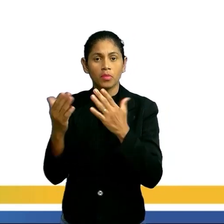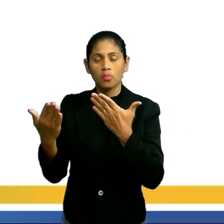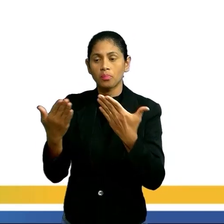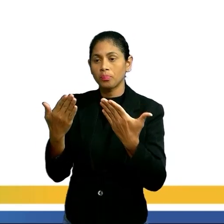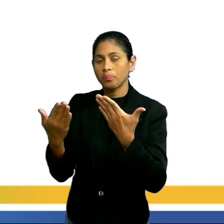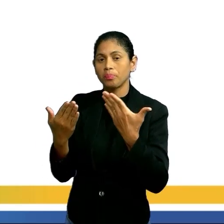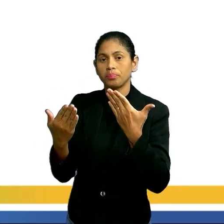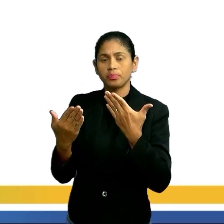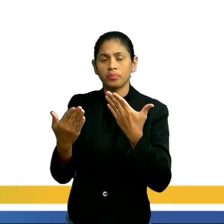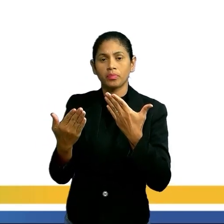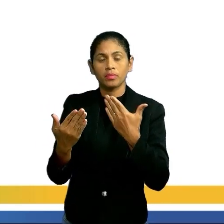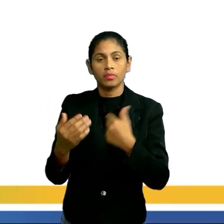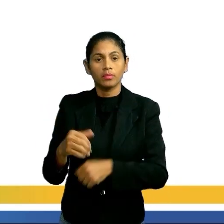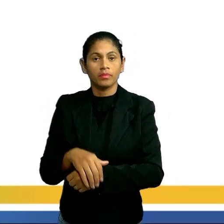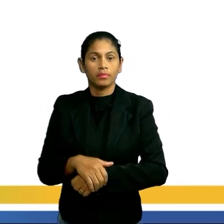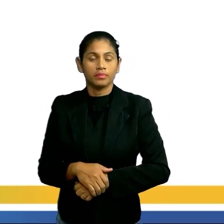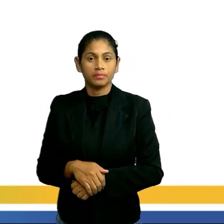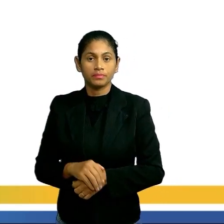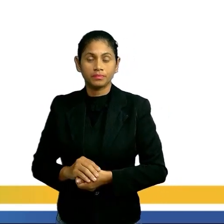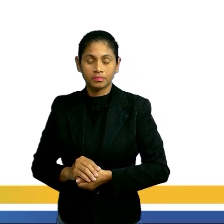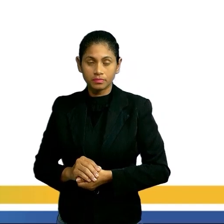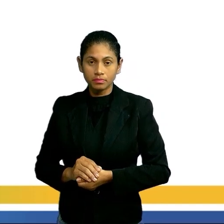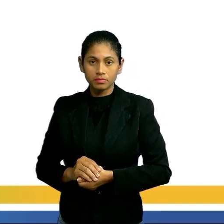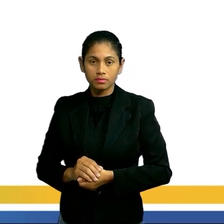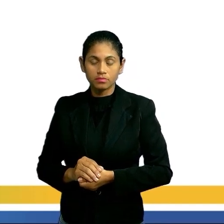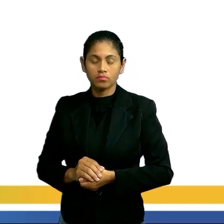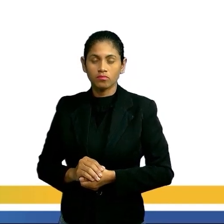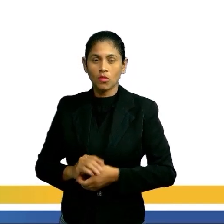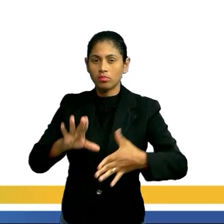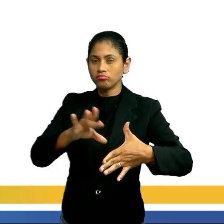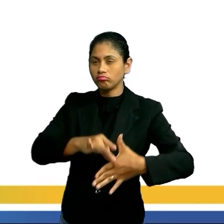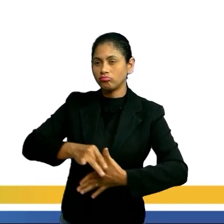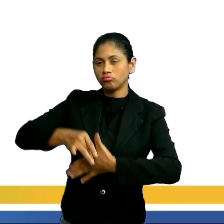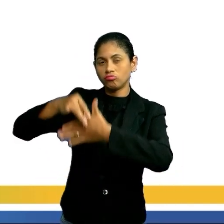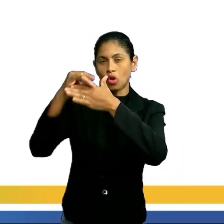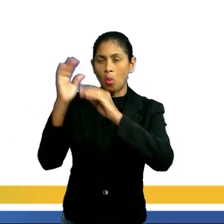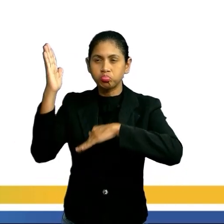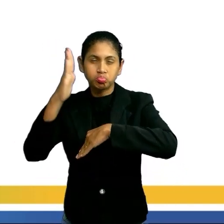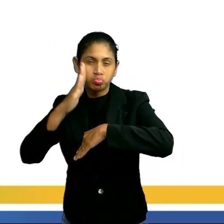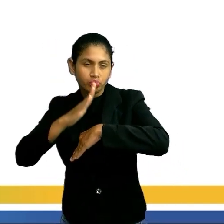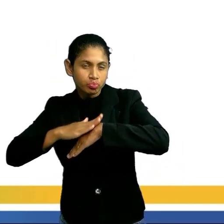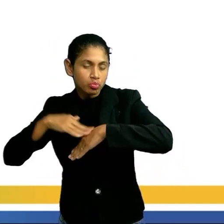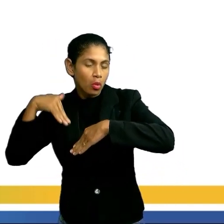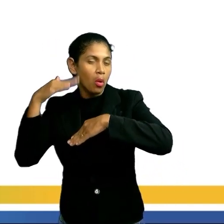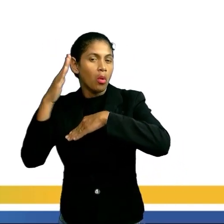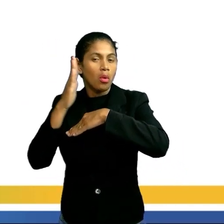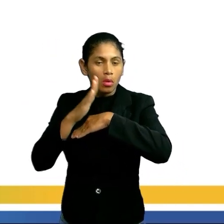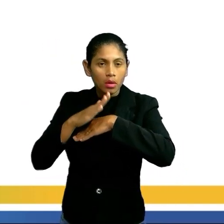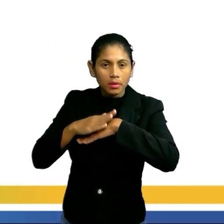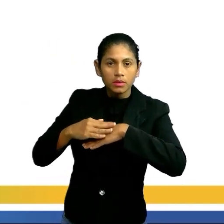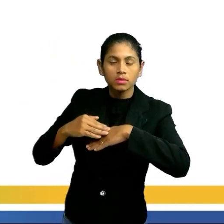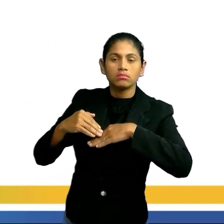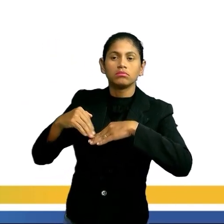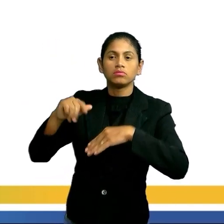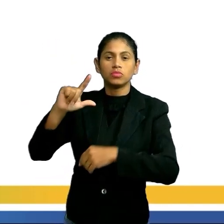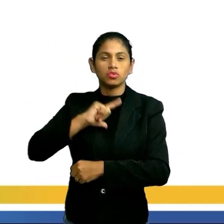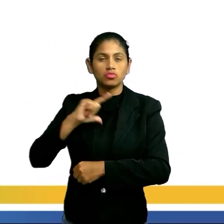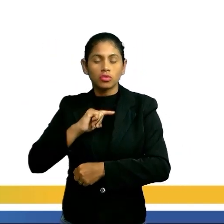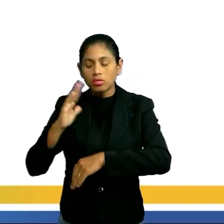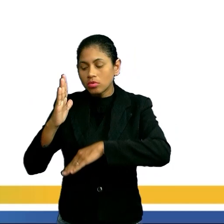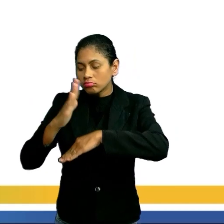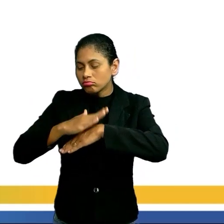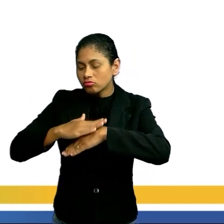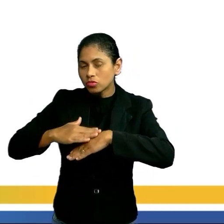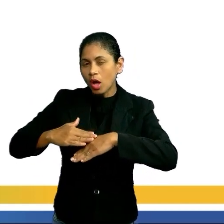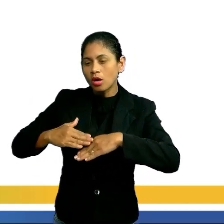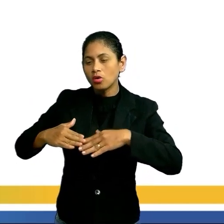chamados de populistas? Eram líderes carismáticos, Eles eram líderes que eles tinham um carisma